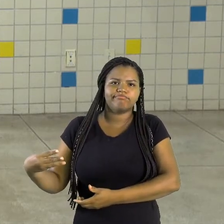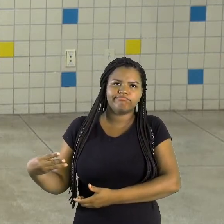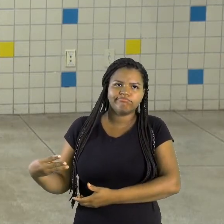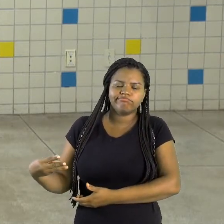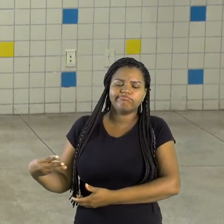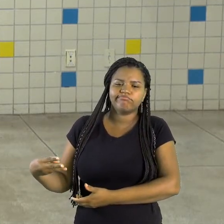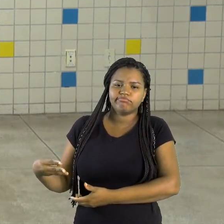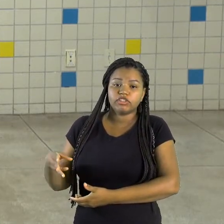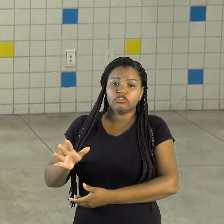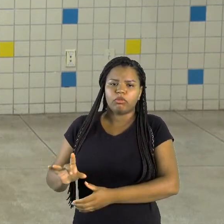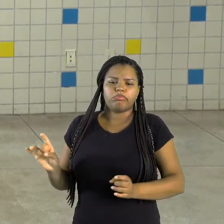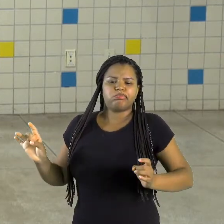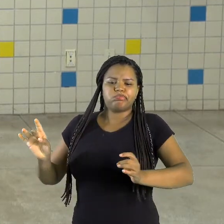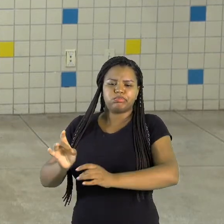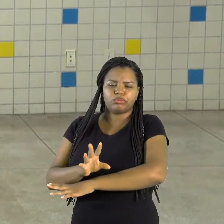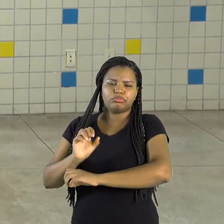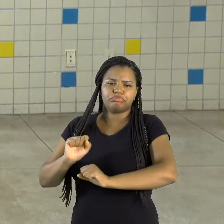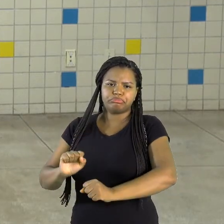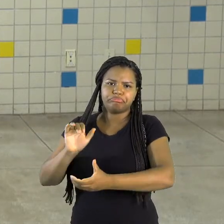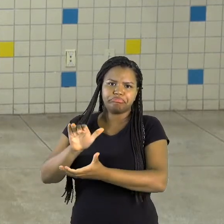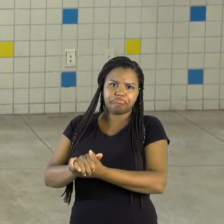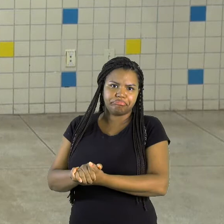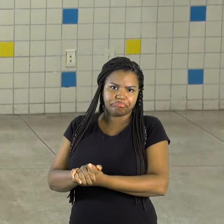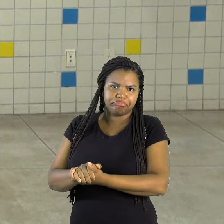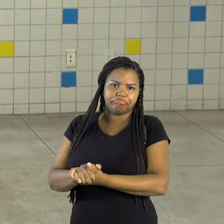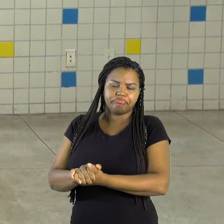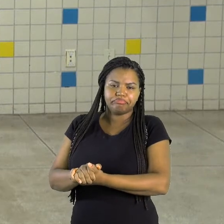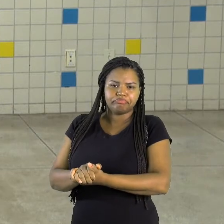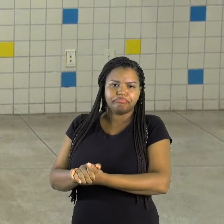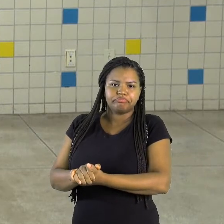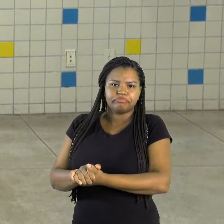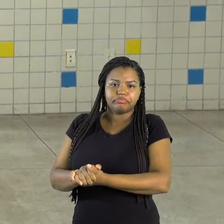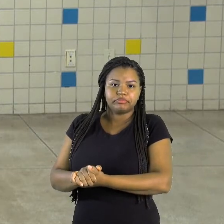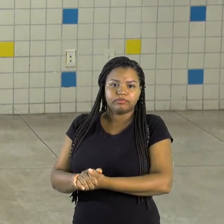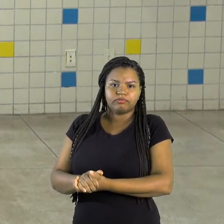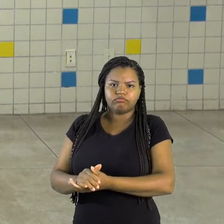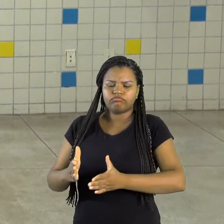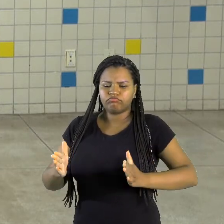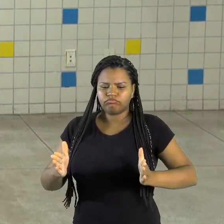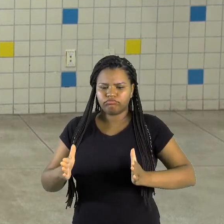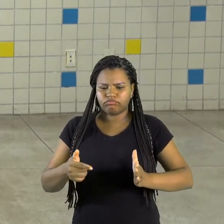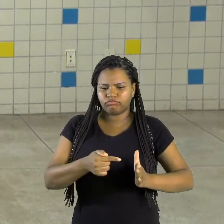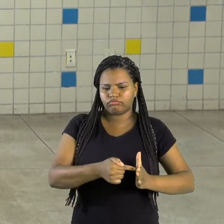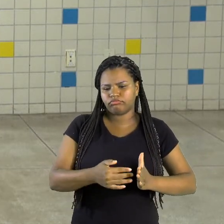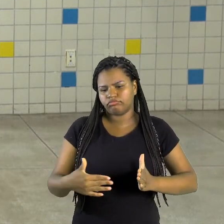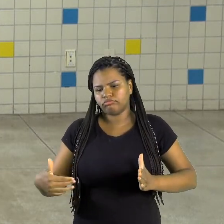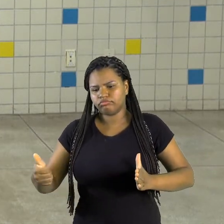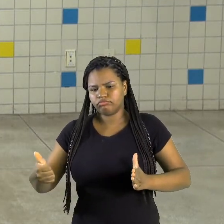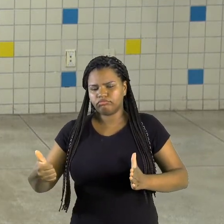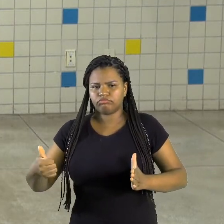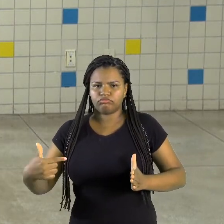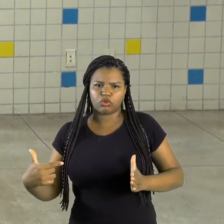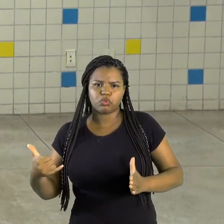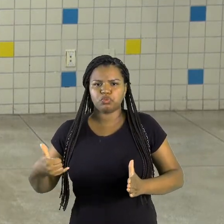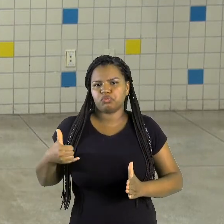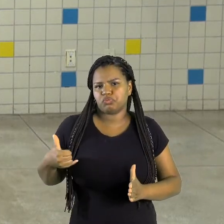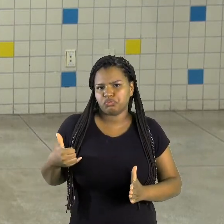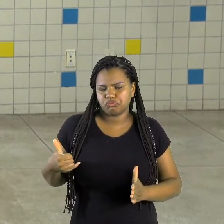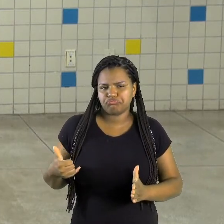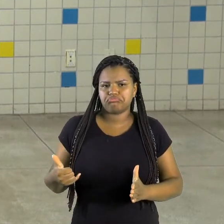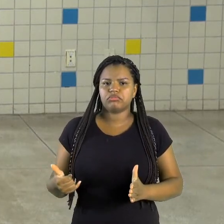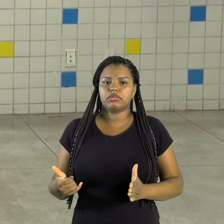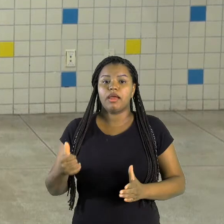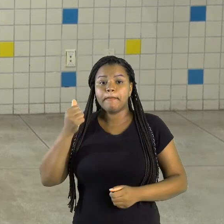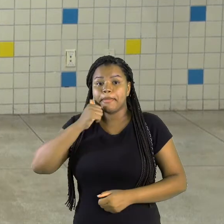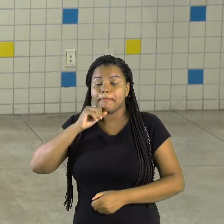estava preparada para o casamento. Nessa fase dos 7 até os 12, 13 anos, a mãe ensinava